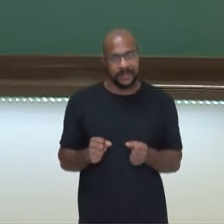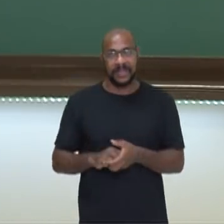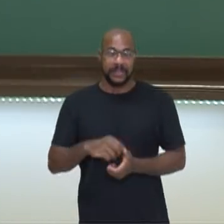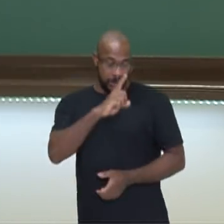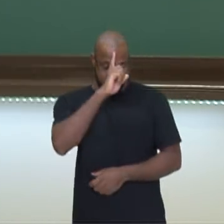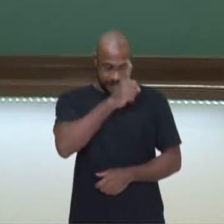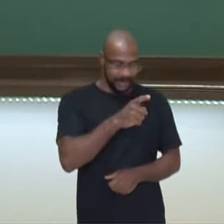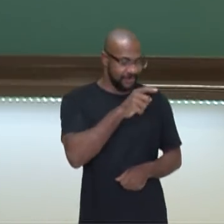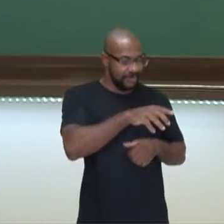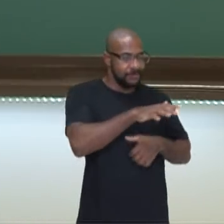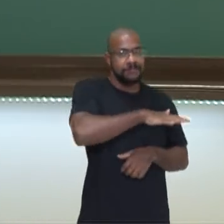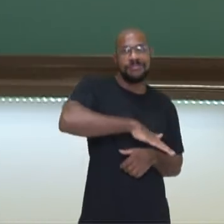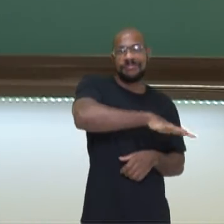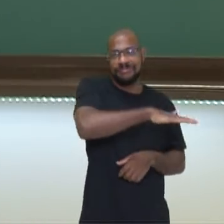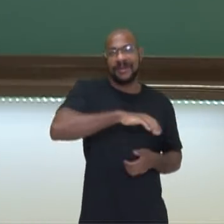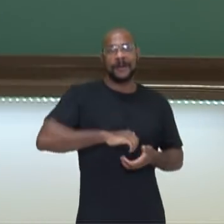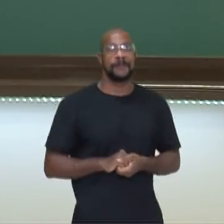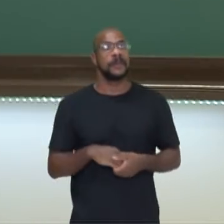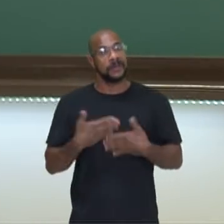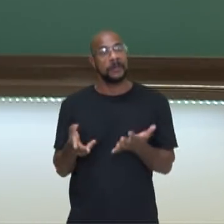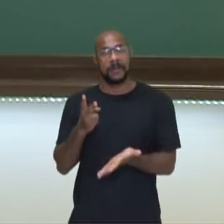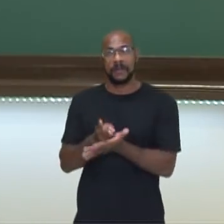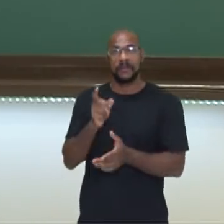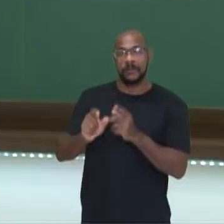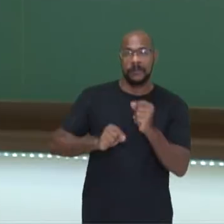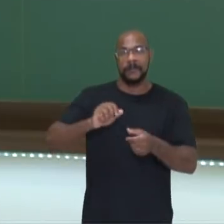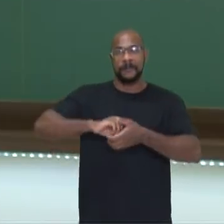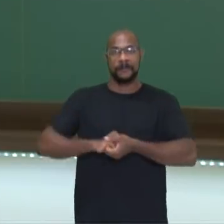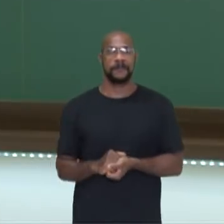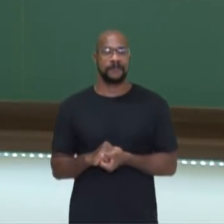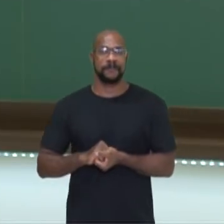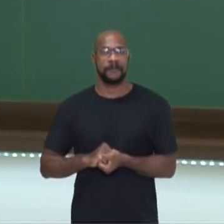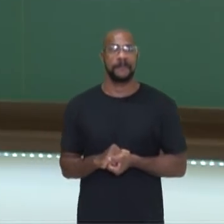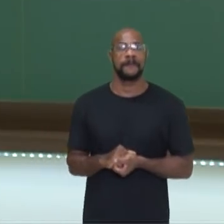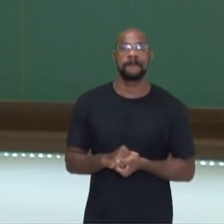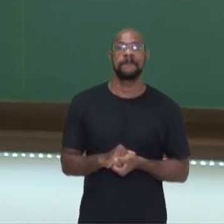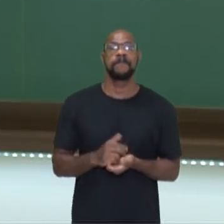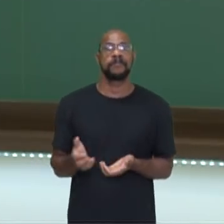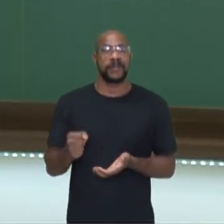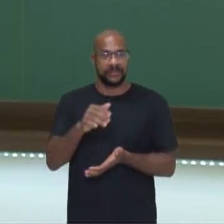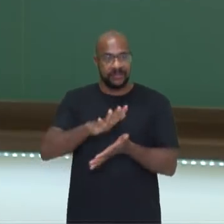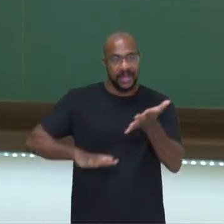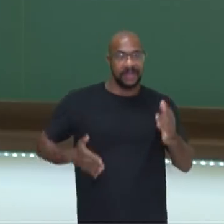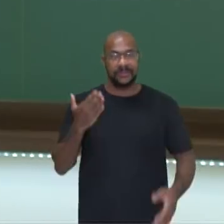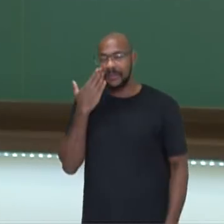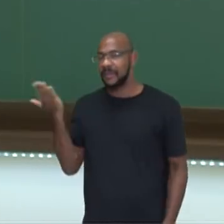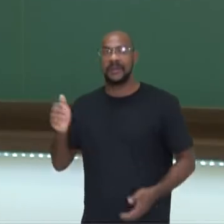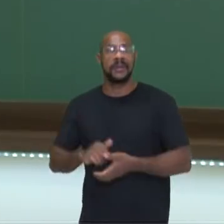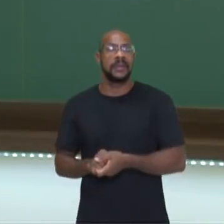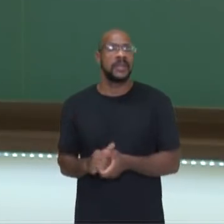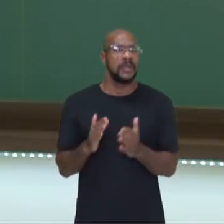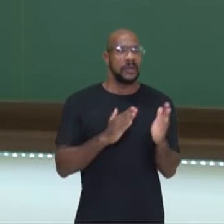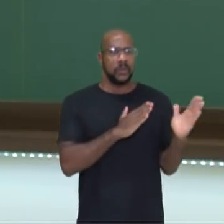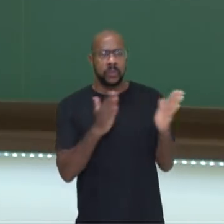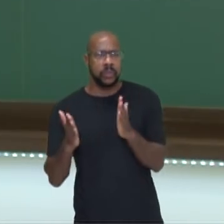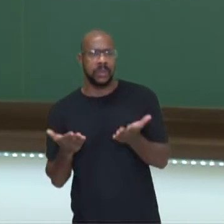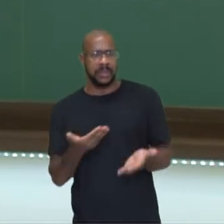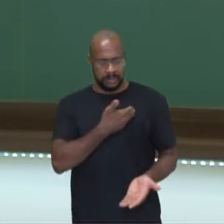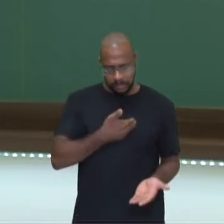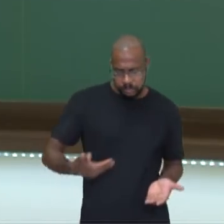das eleições. Para a gente continuar, exercício para você, na primeira fase da República no Brasil, aí